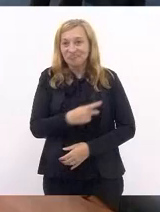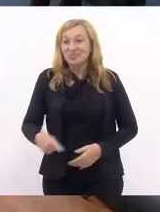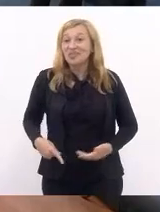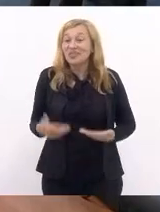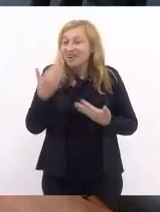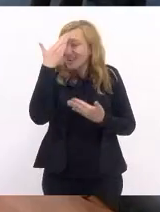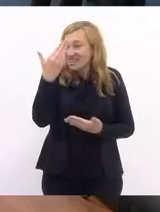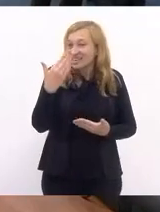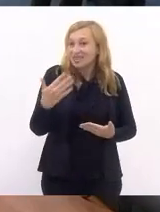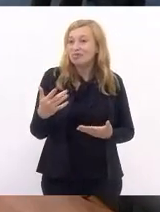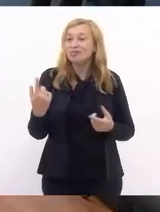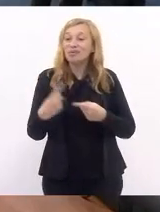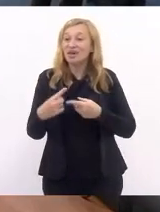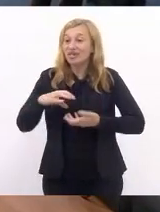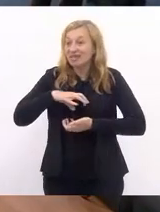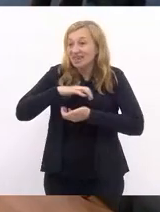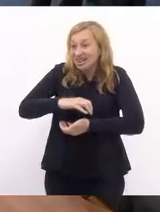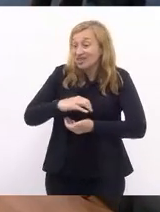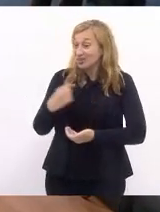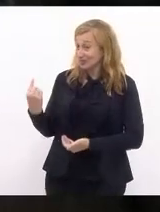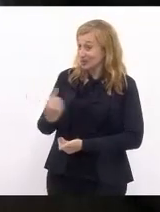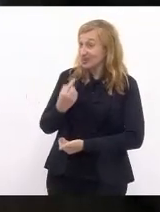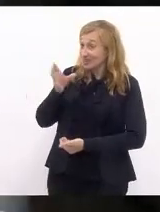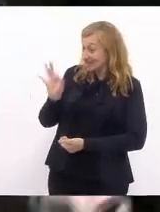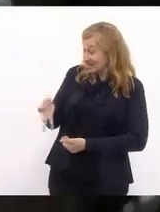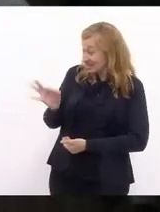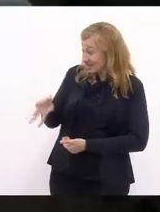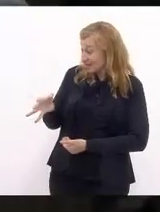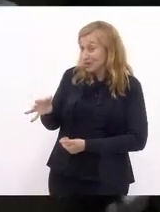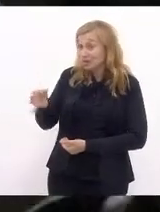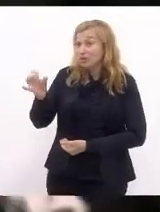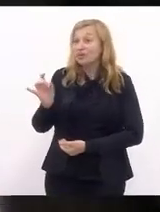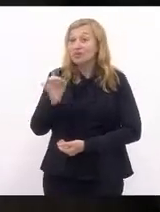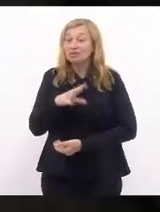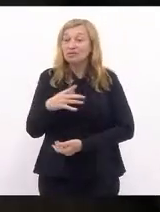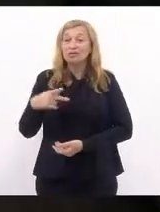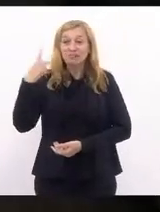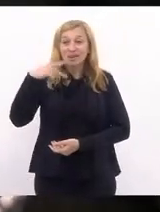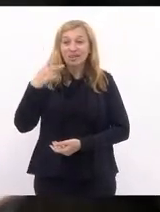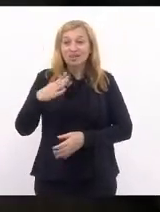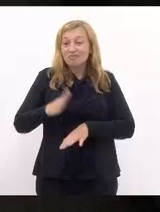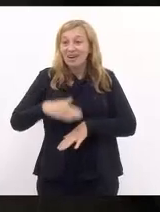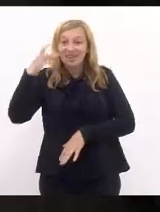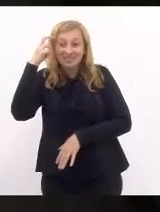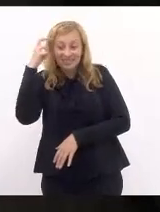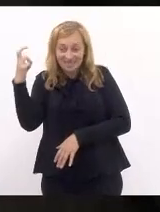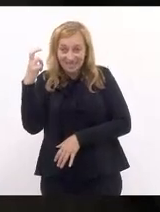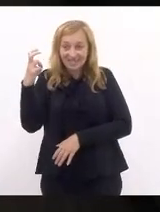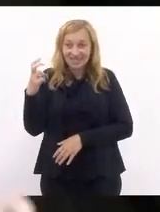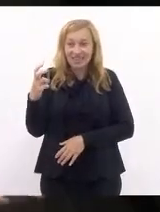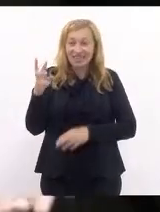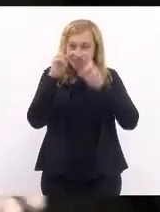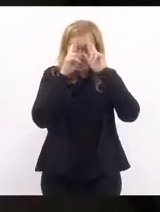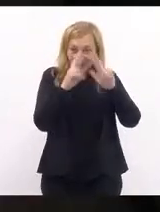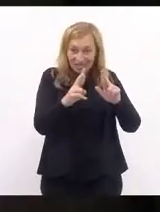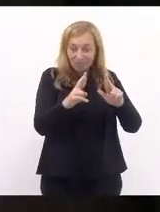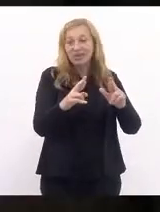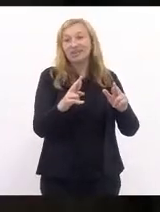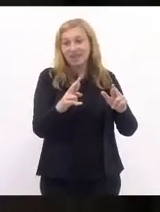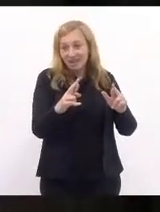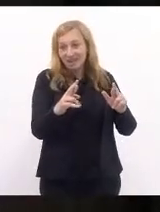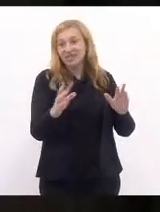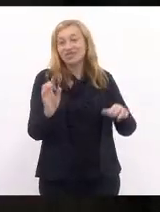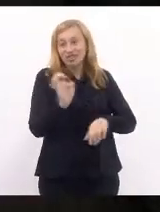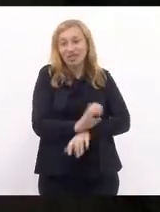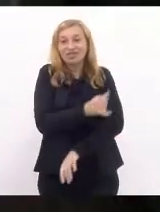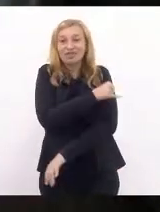agradeço porque é um dos nossos decanos é certamente um dos parlamentares mais sábios e mais respeitados